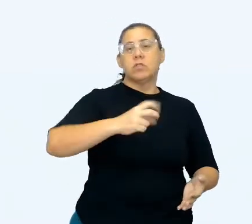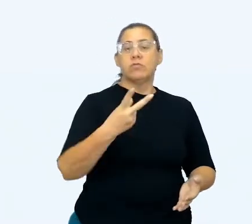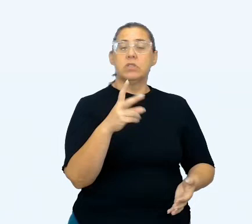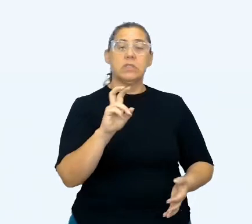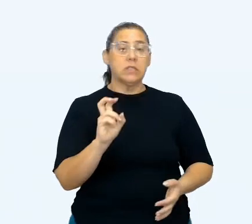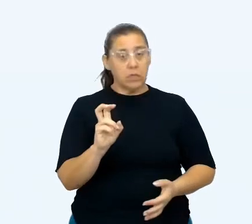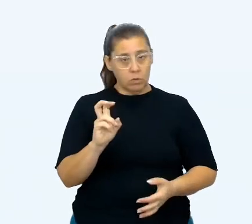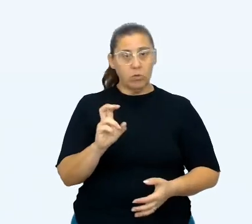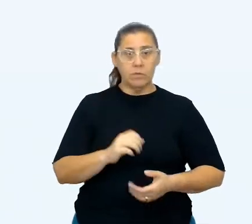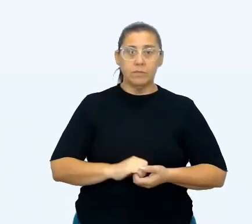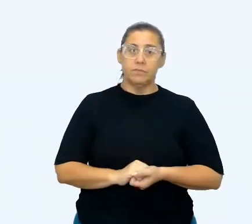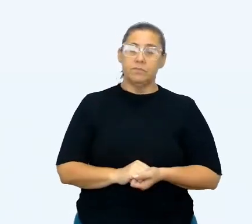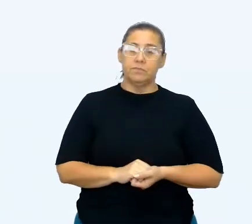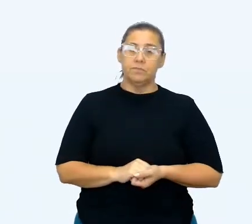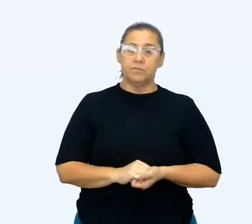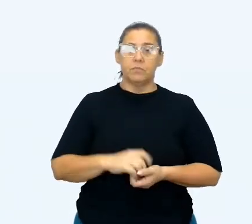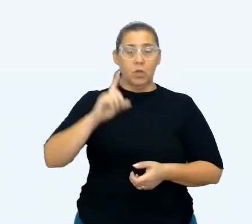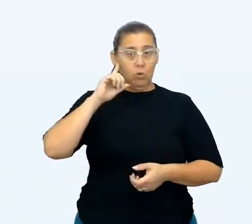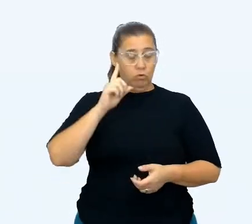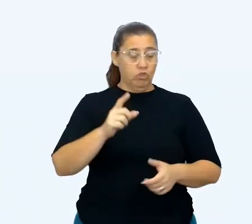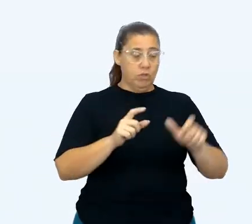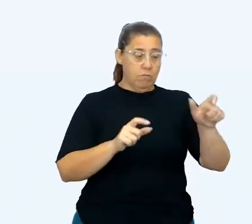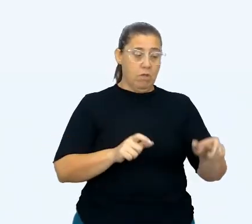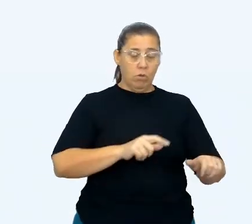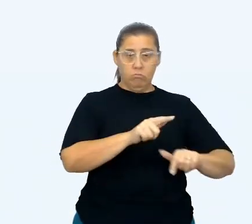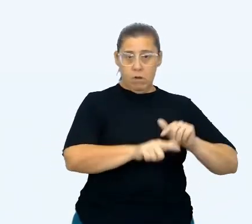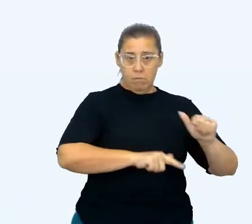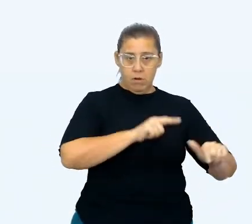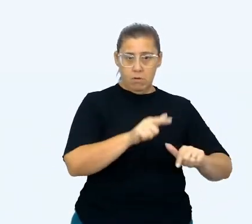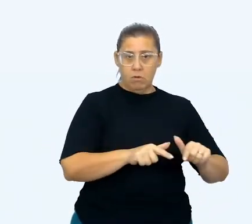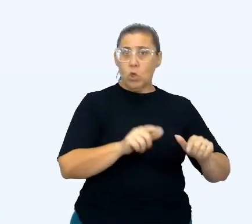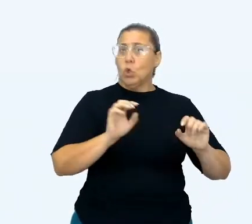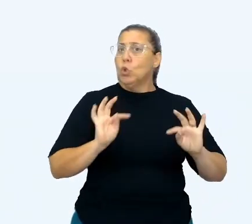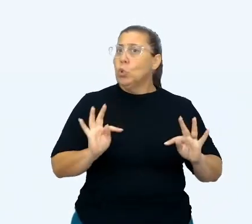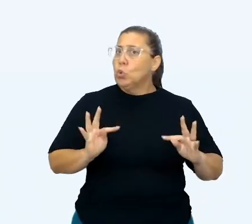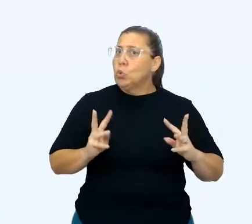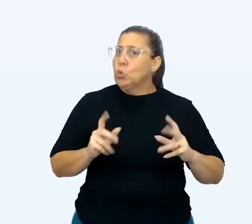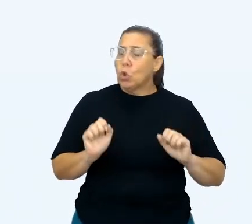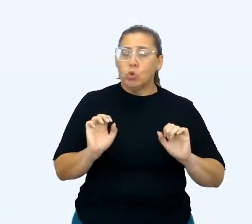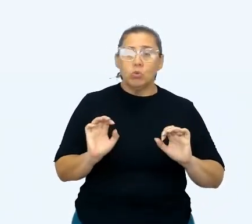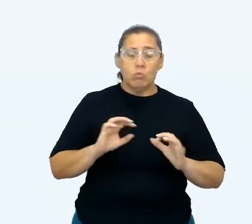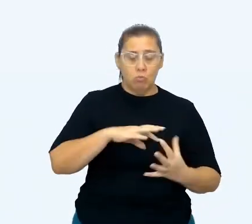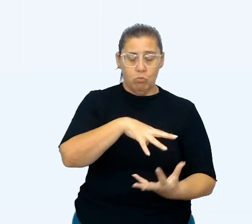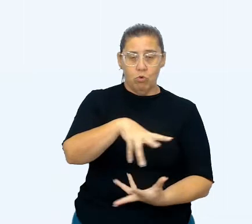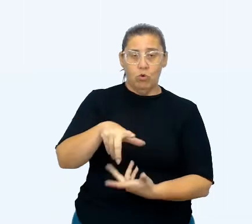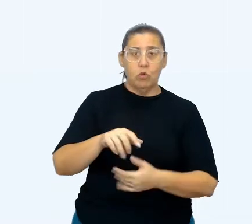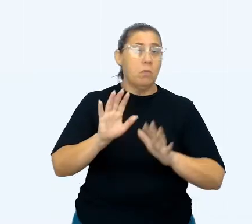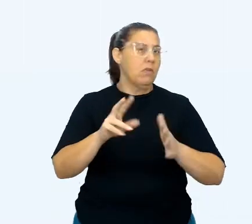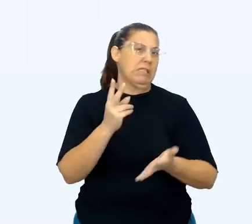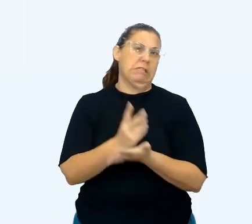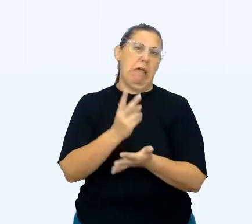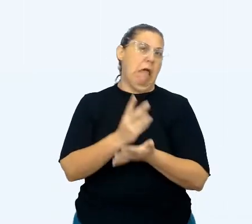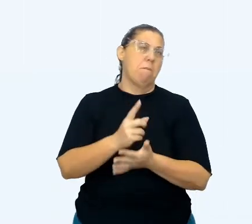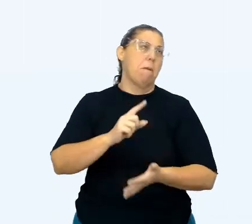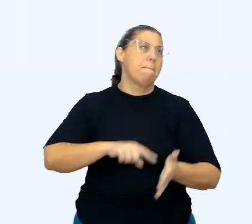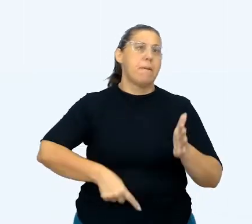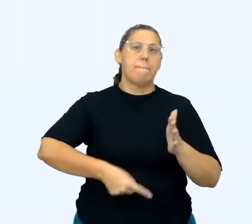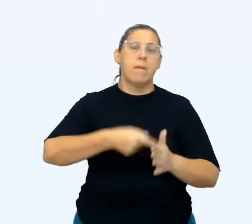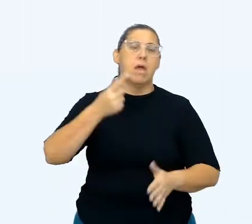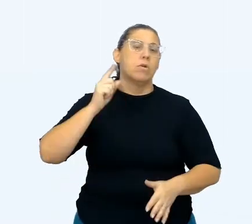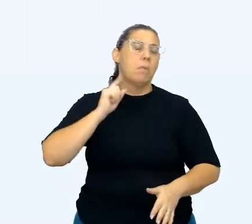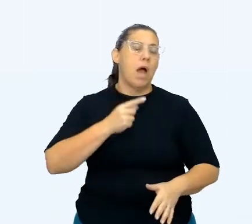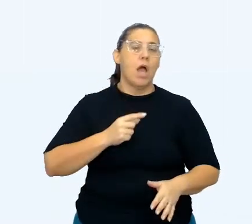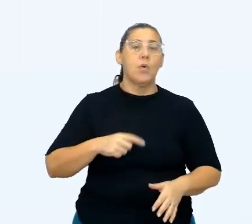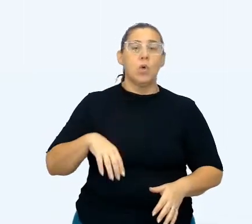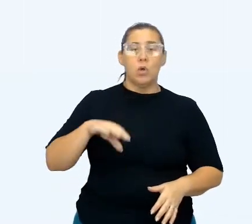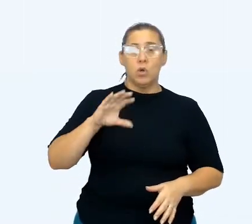1925. O Dia do Trabalhador é celebrado em todo o mundo, mas nem sempre no dia 1º de maio. Nos Estados Unidos e no Canadá, por